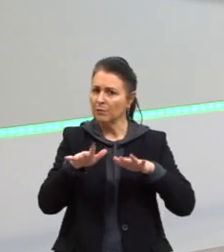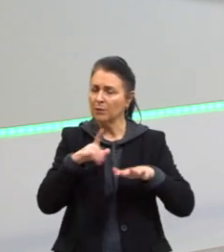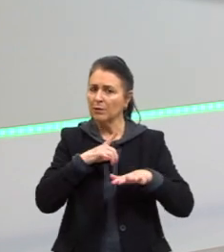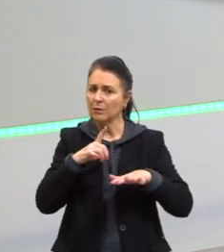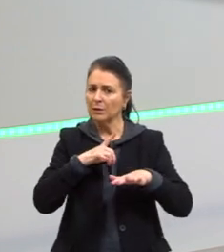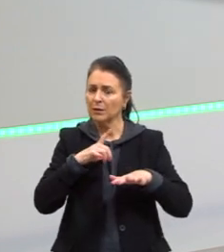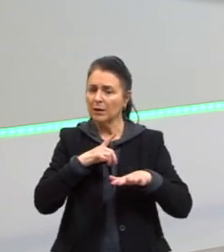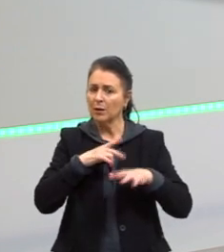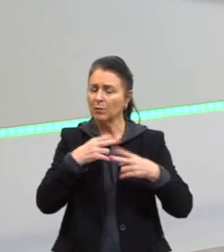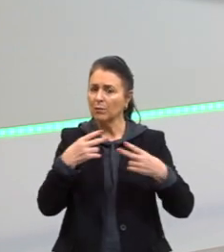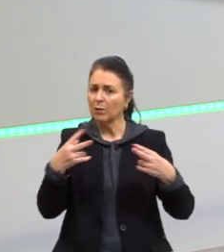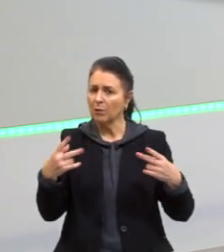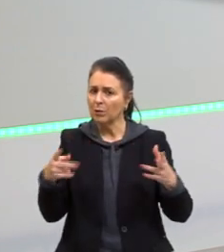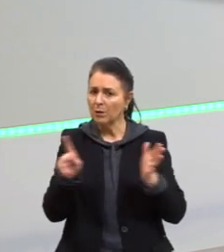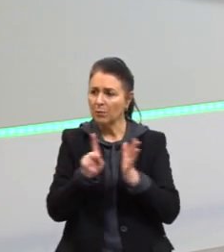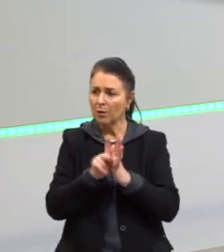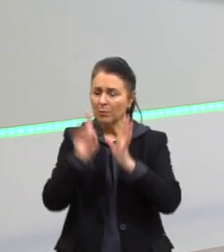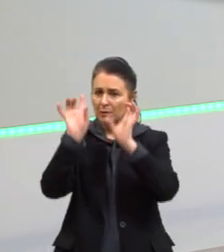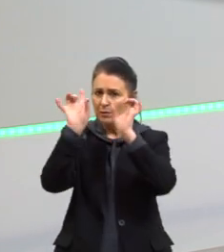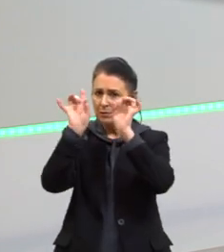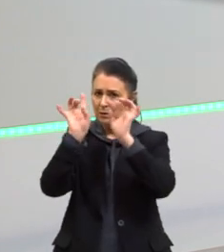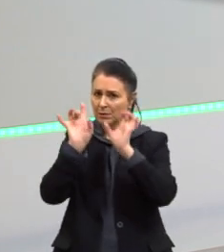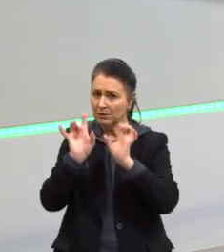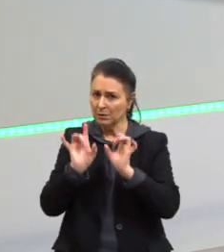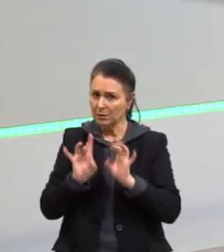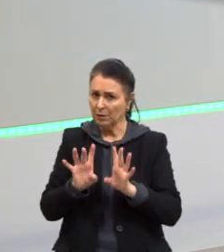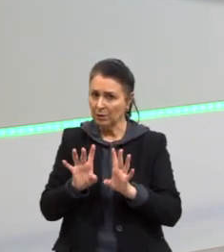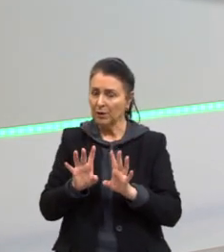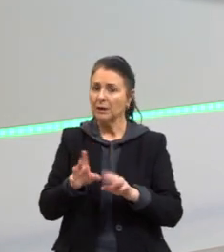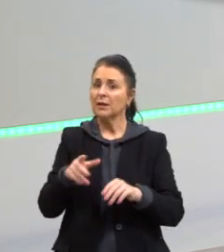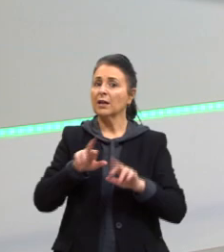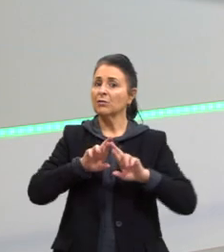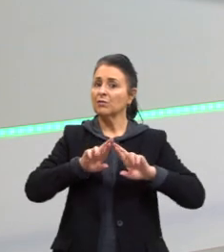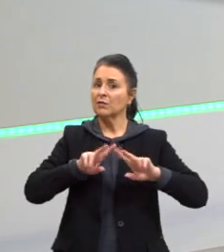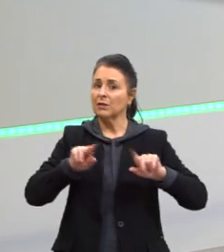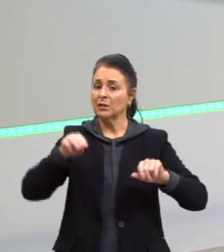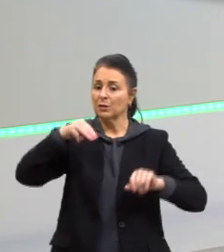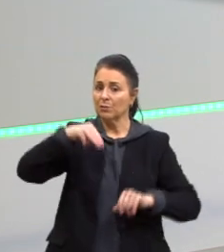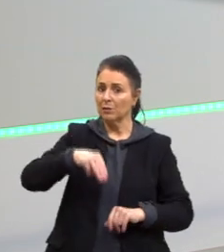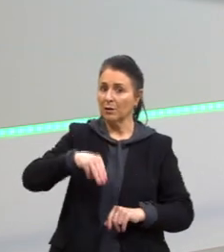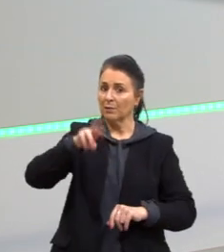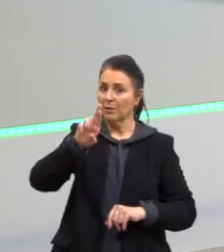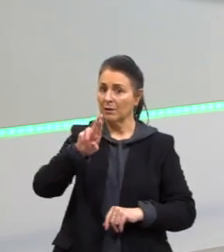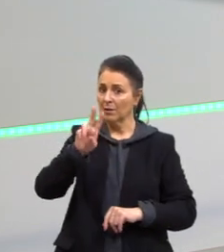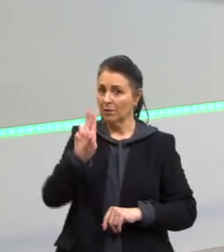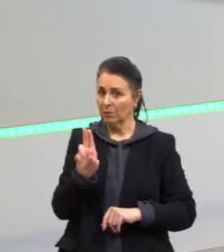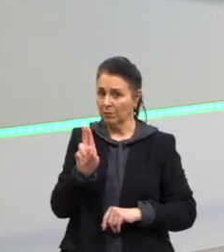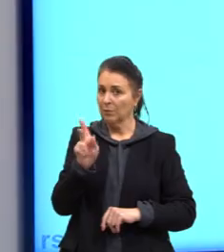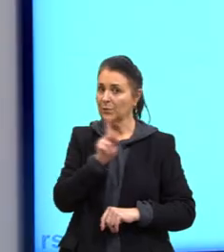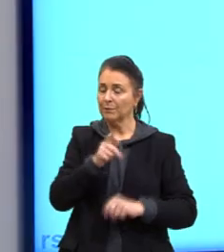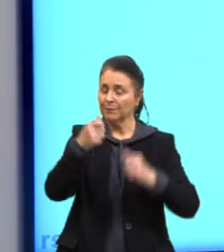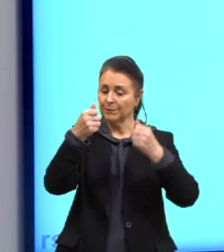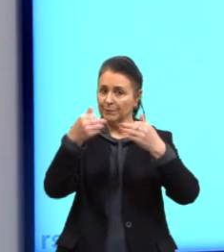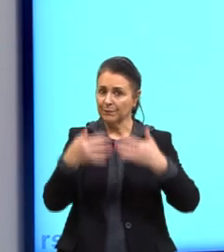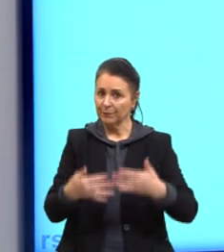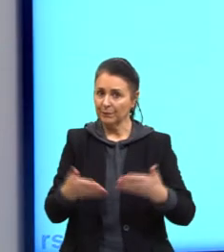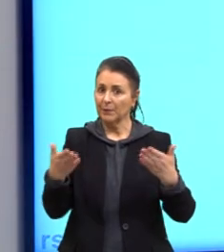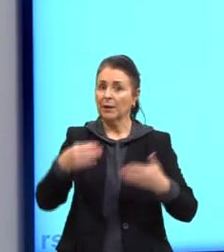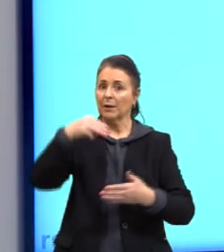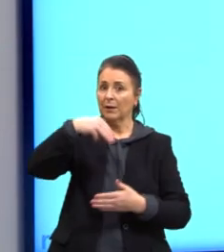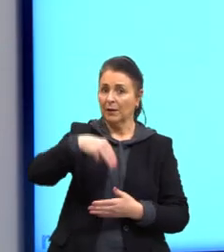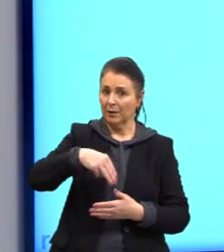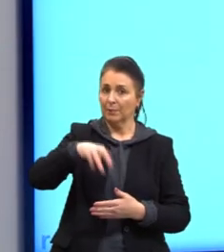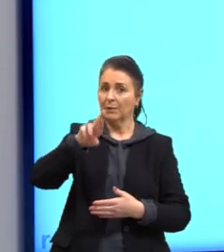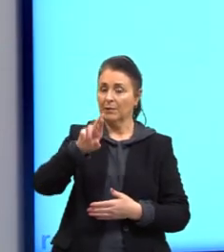peculiaridade né que é diferente do nosso Mr a gente falou já sobre o Mr